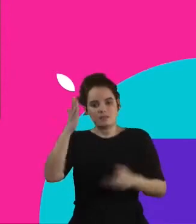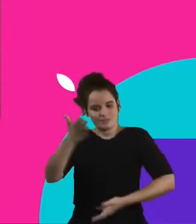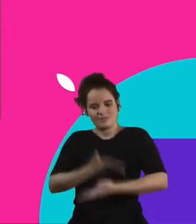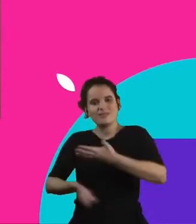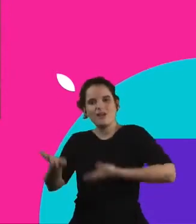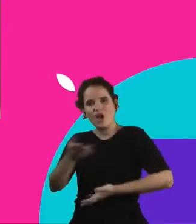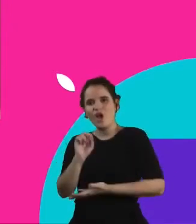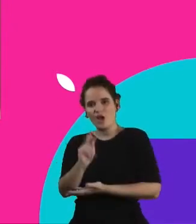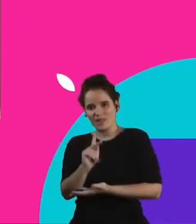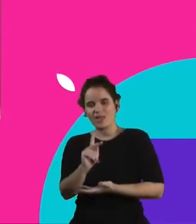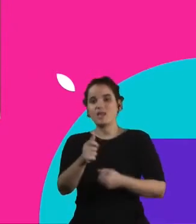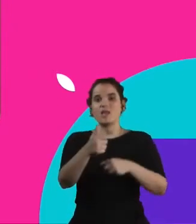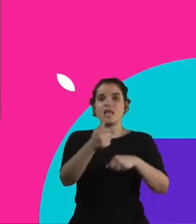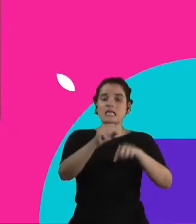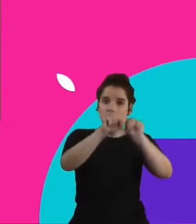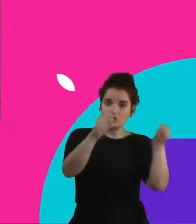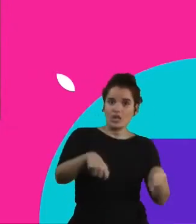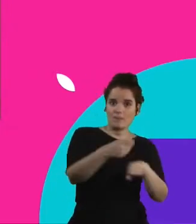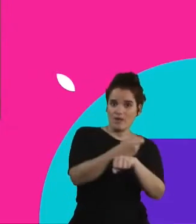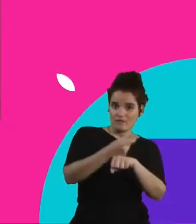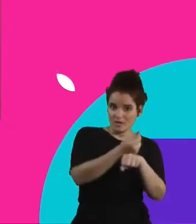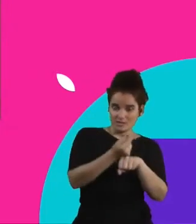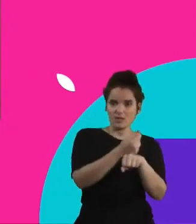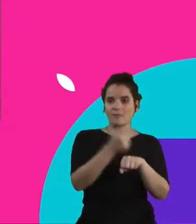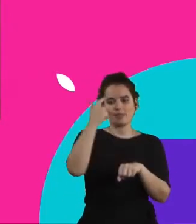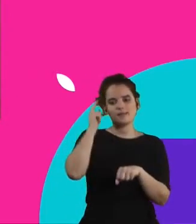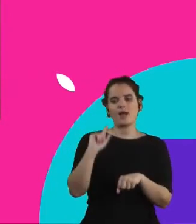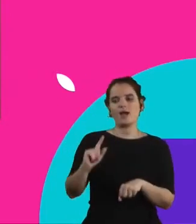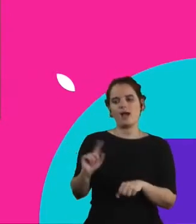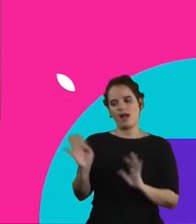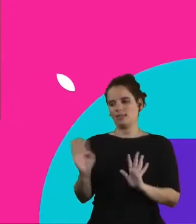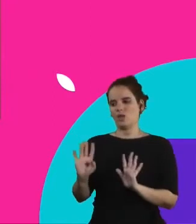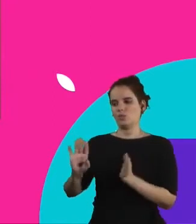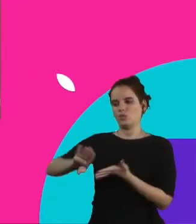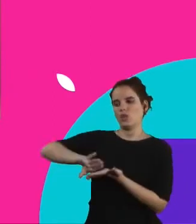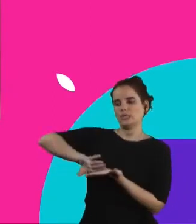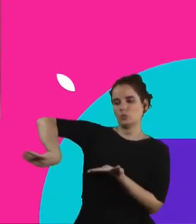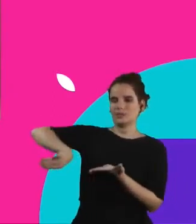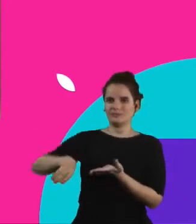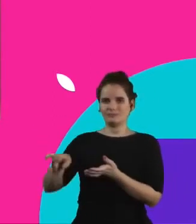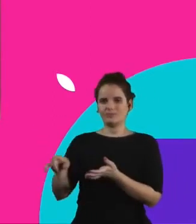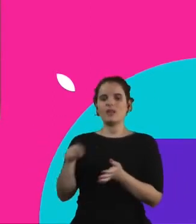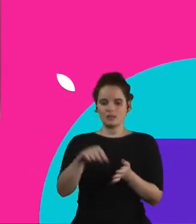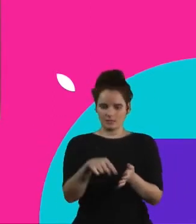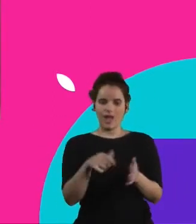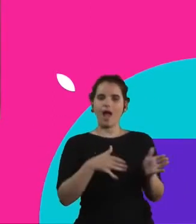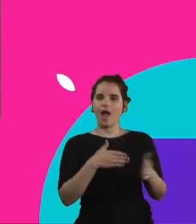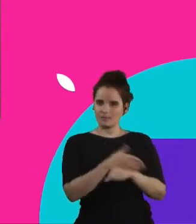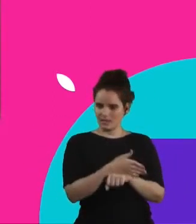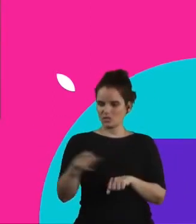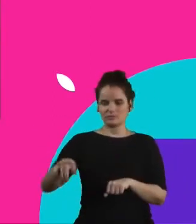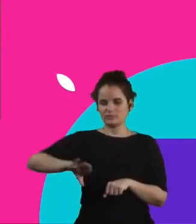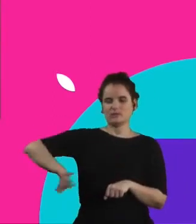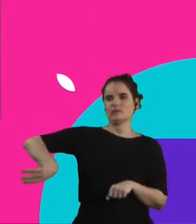trocas, que é o sistema financeiro, ele excluir e falar: não, ó, só uma parte pode ter acesso, a outra parte tem que